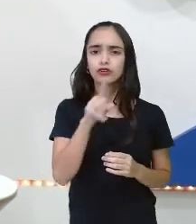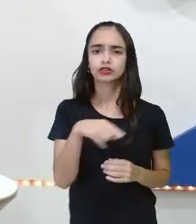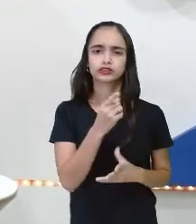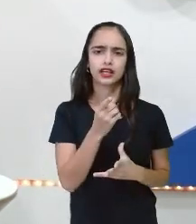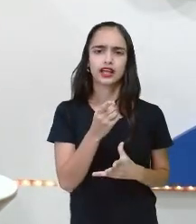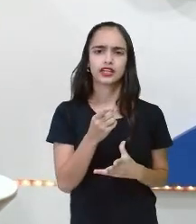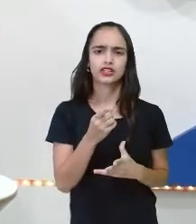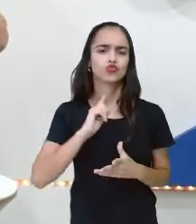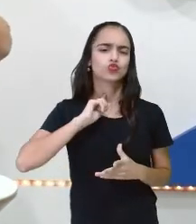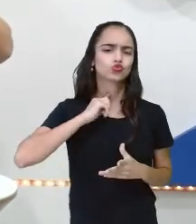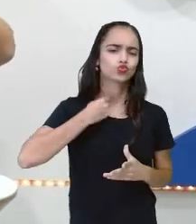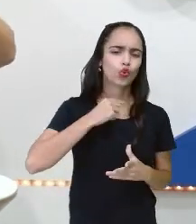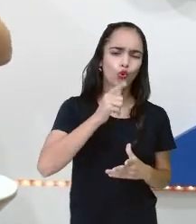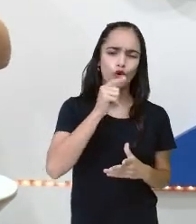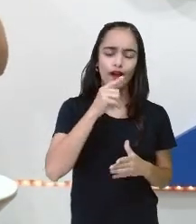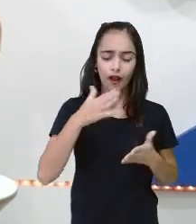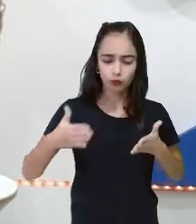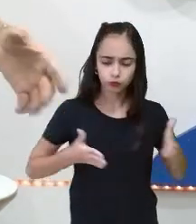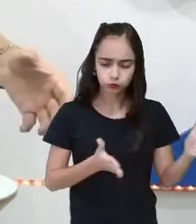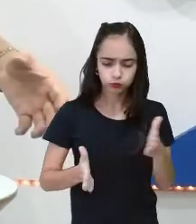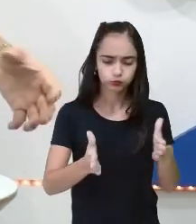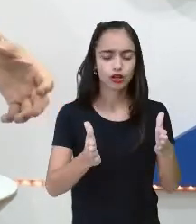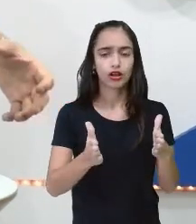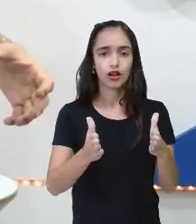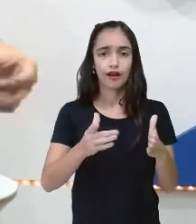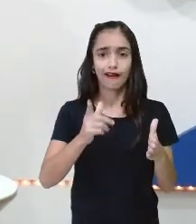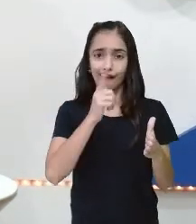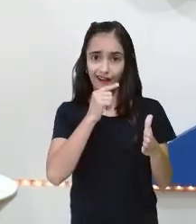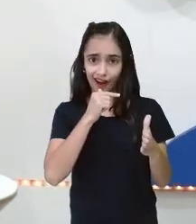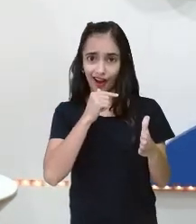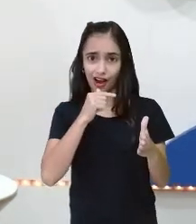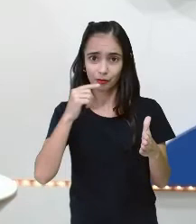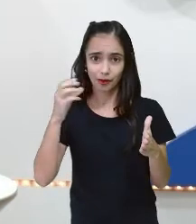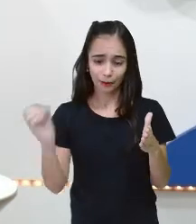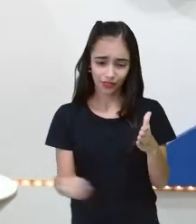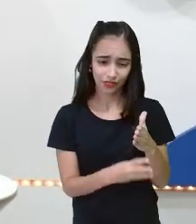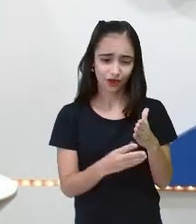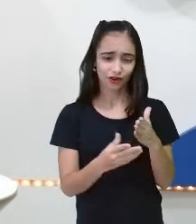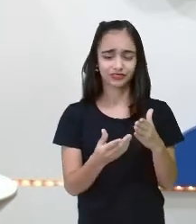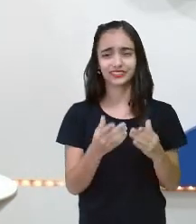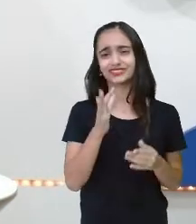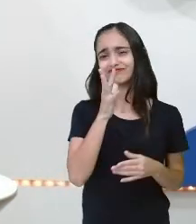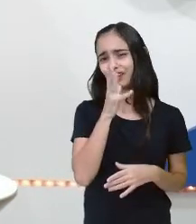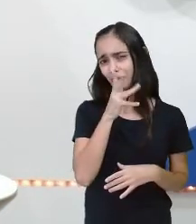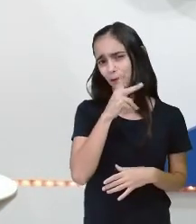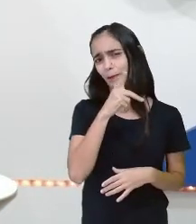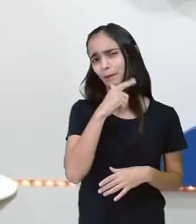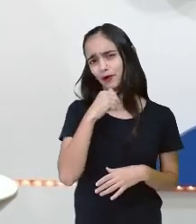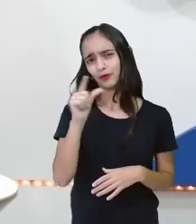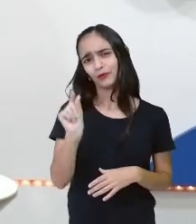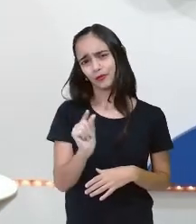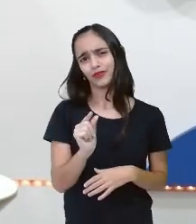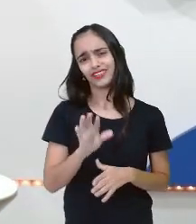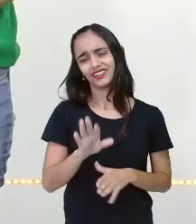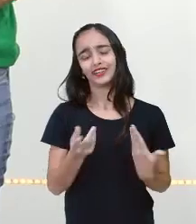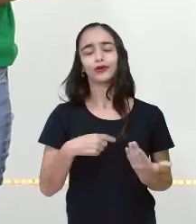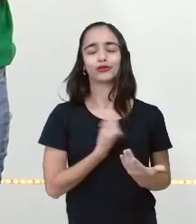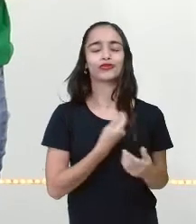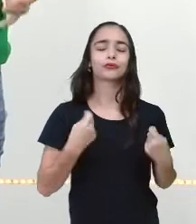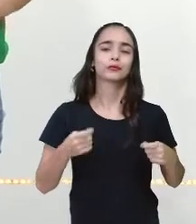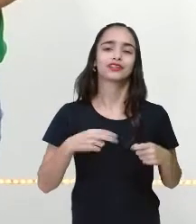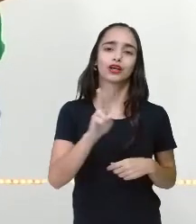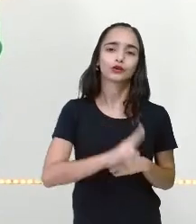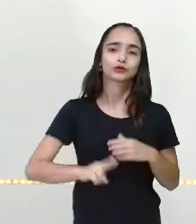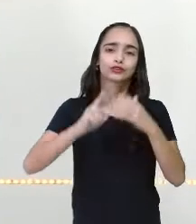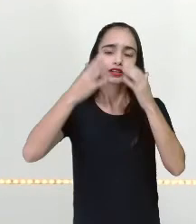da sua casa, não é? Isso. Do rio, aquela água para se renovar vai demorar um pouquinho. Então, já usar com sabedoria, nada de poluir,